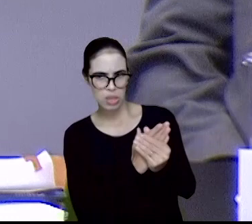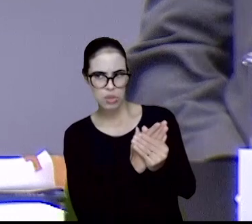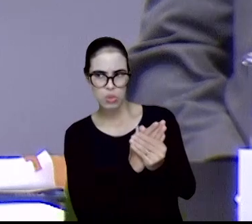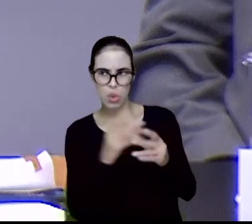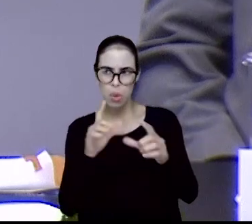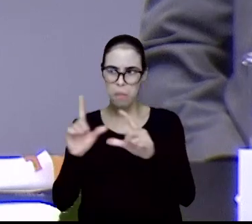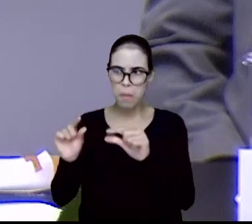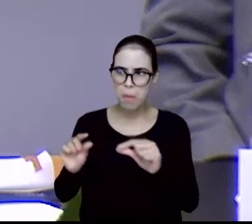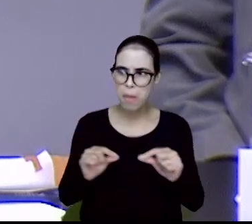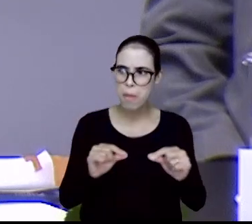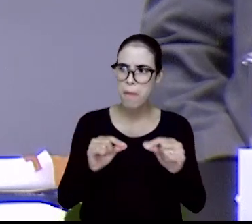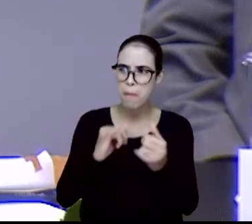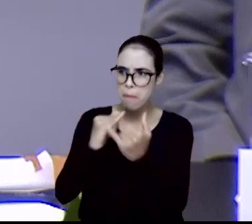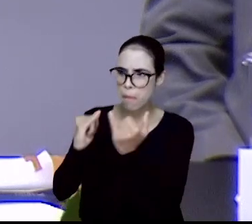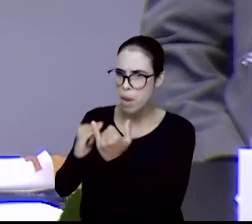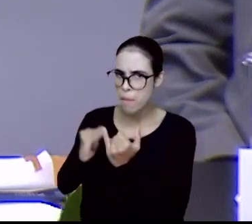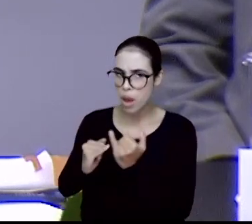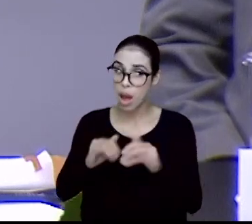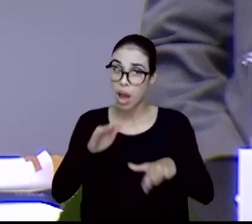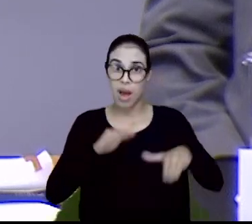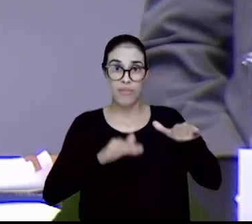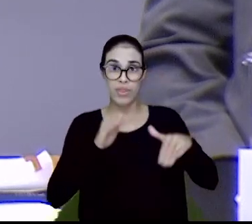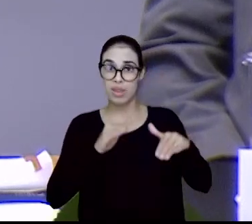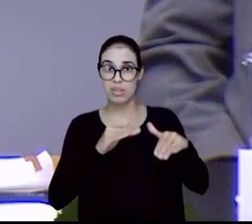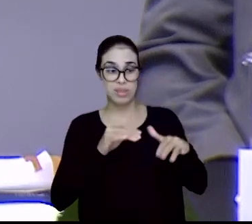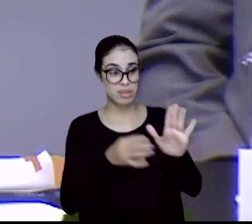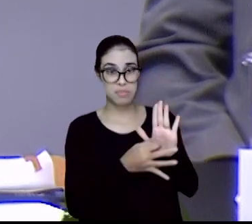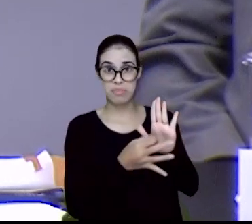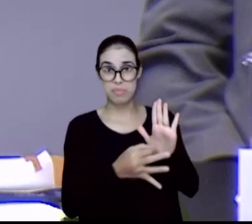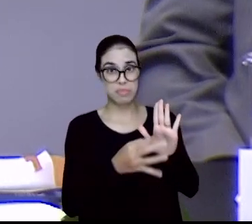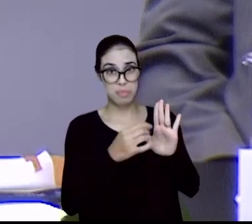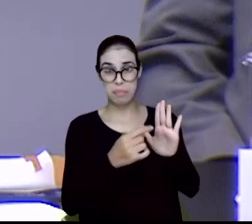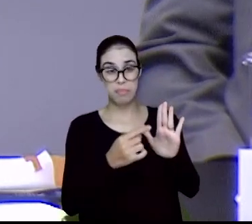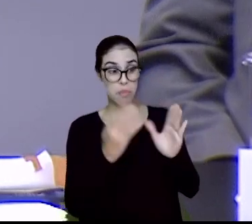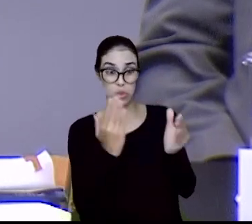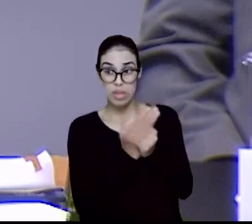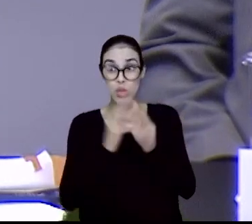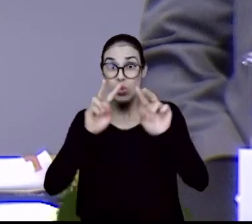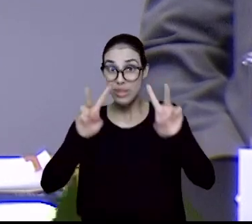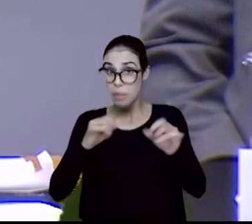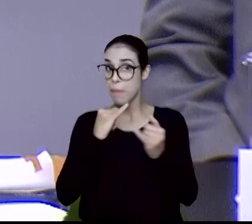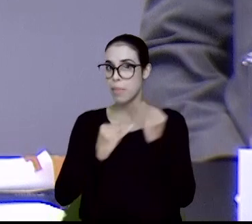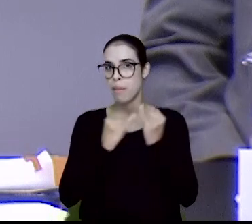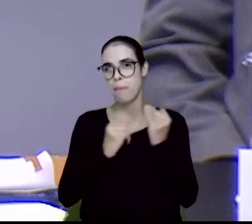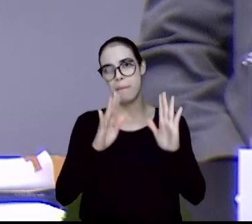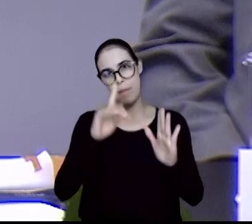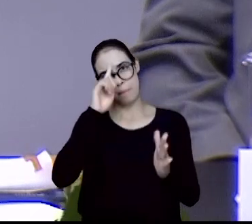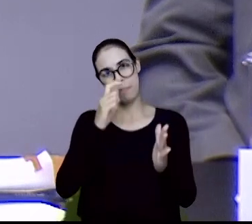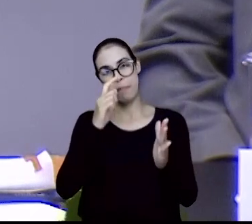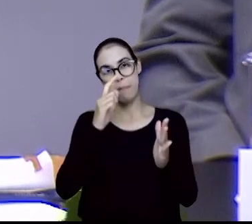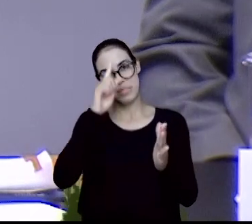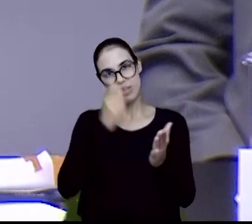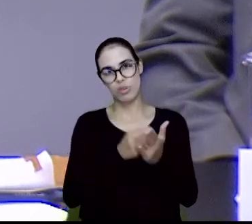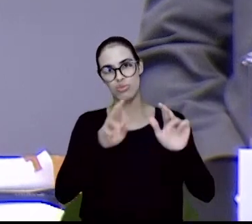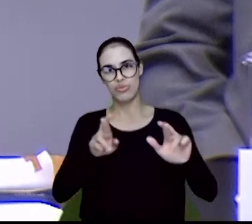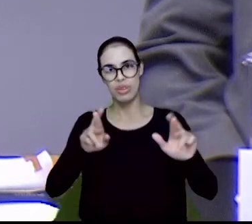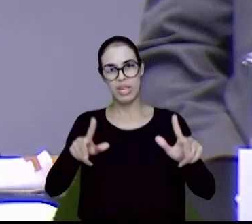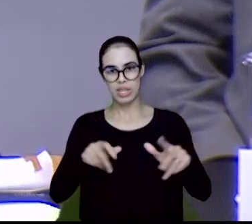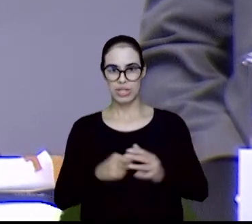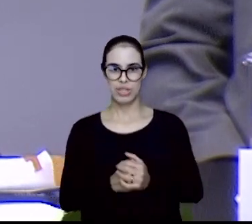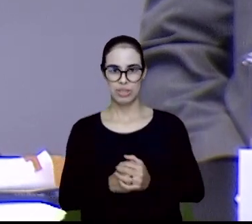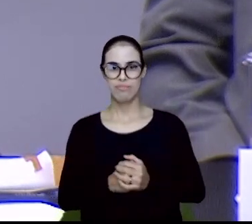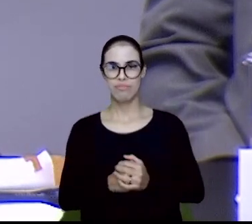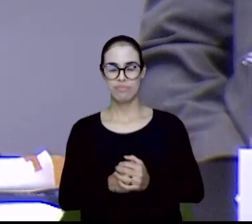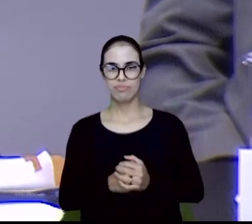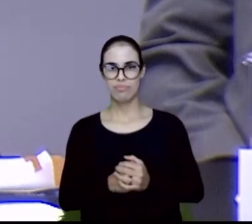realidade, e, portanto, a superação do precedente. Como essas categorias vêm do direito anglo-saxão, se utiliza